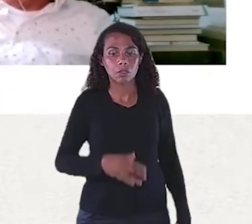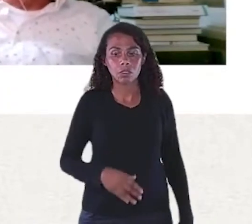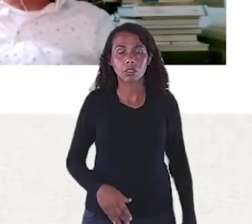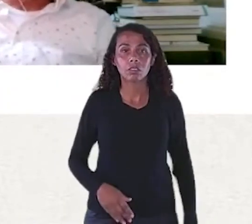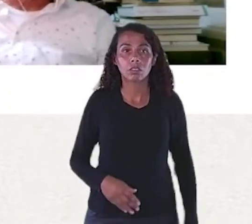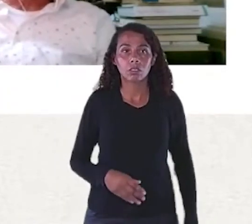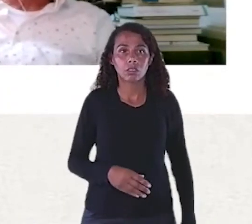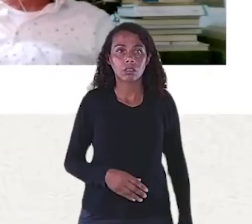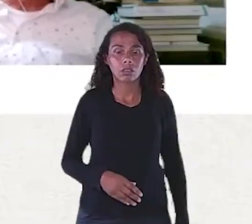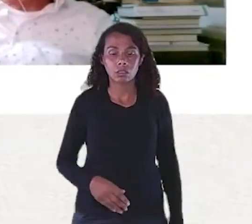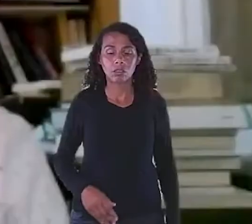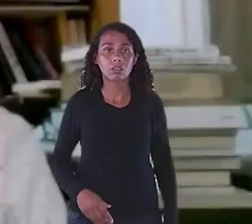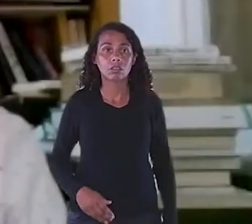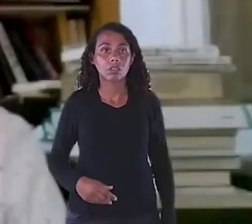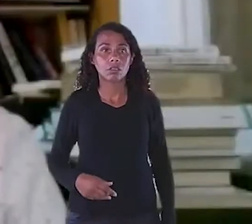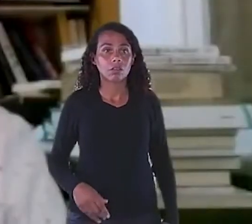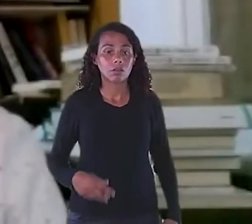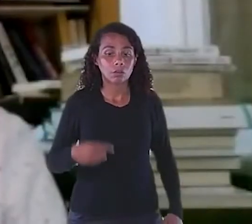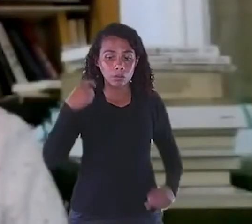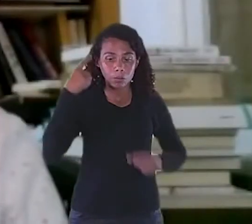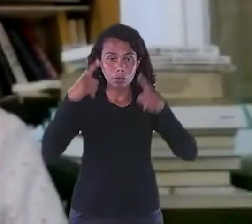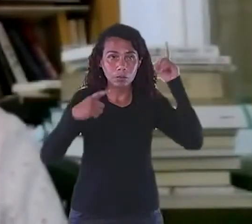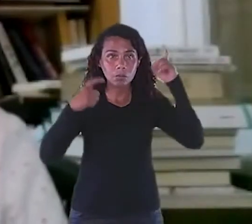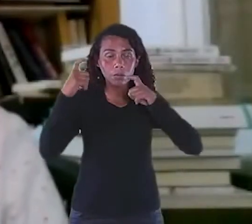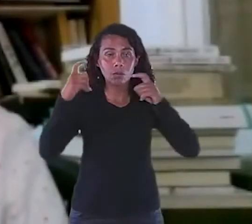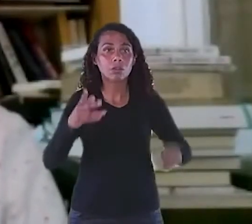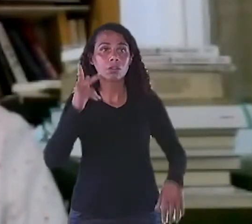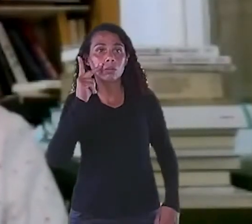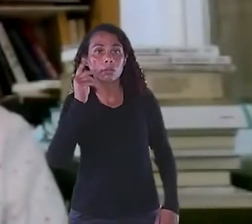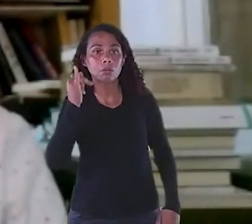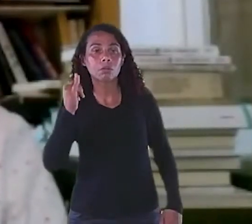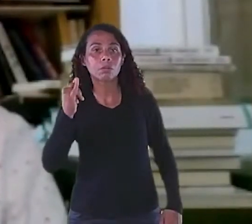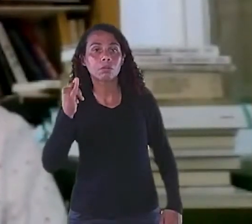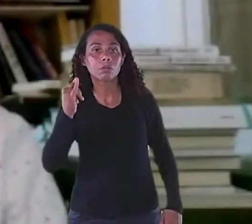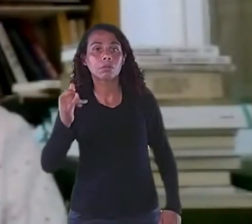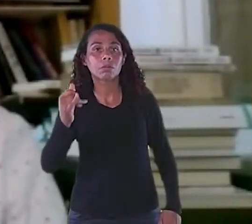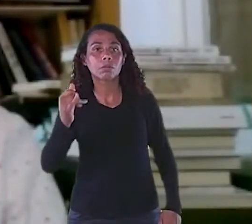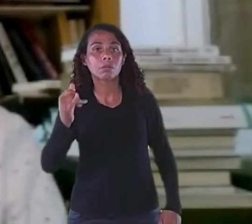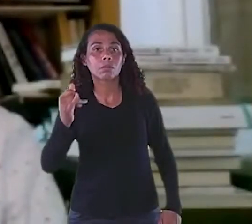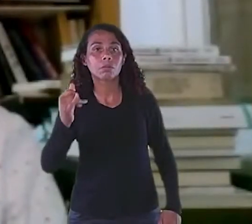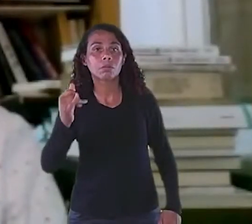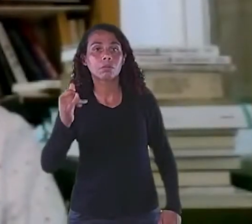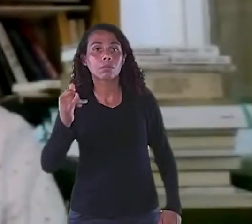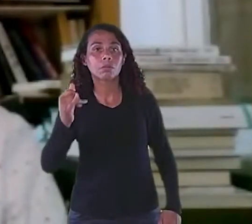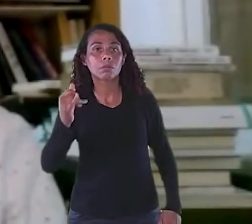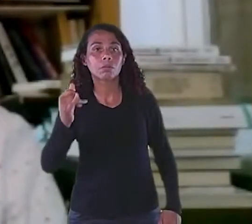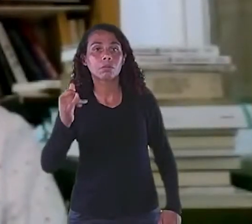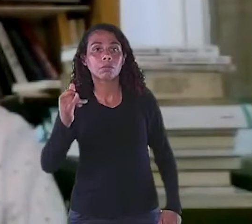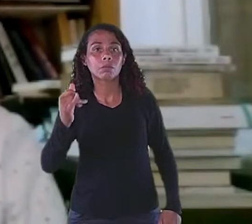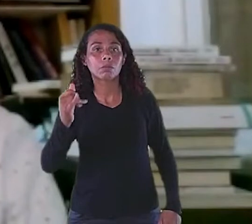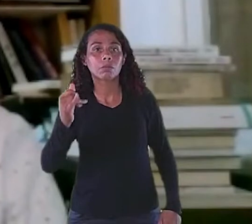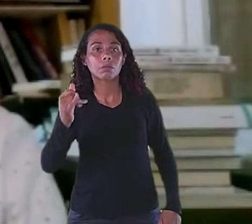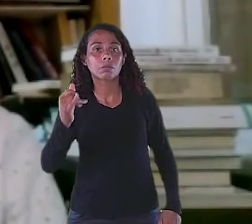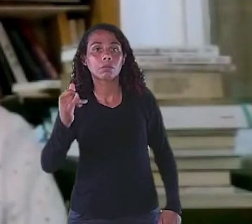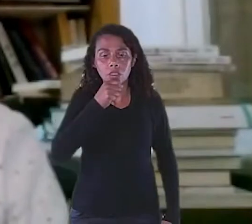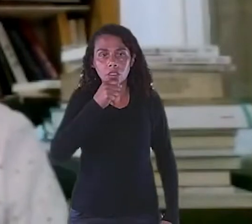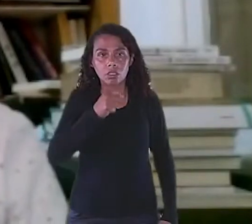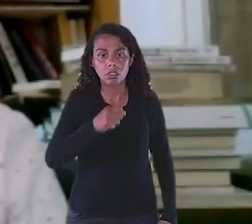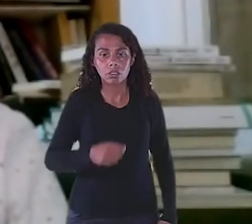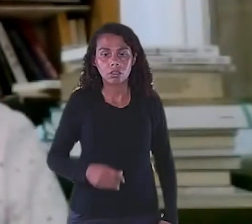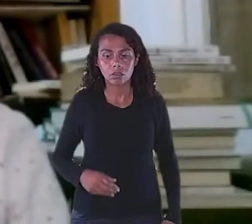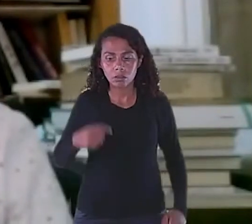era um cirurgião dentista, como se dizia, né? Não tinha negócio de odontólogo na época, não. As pessoas eram